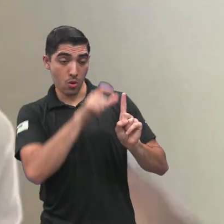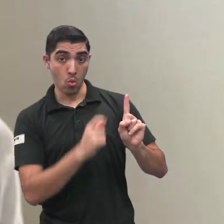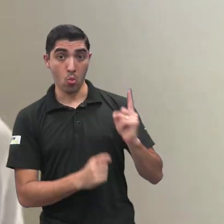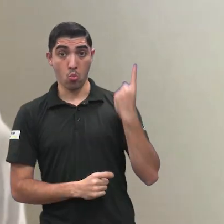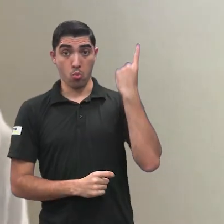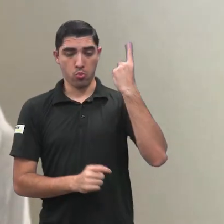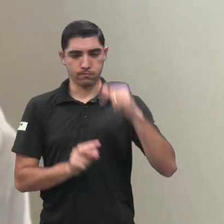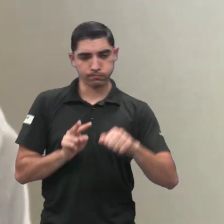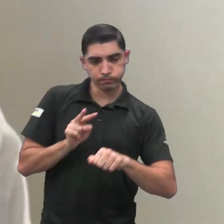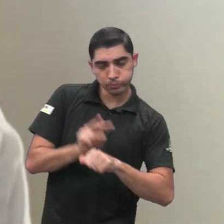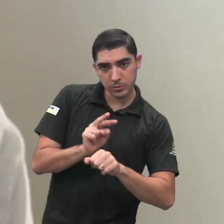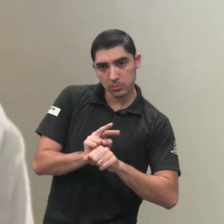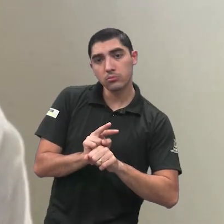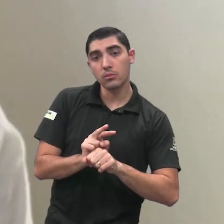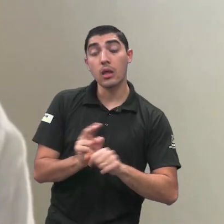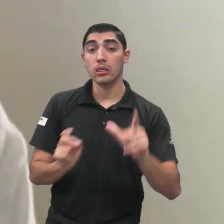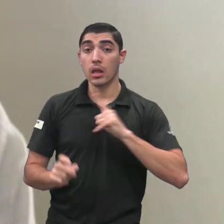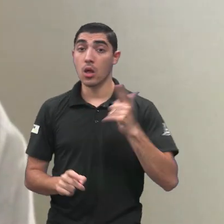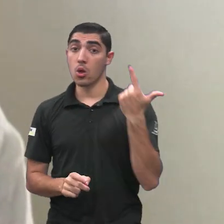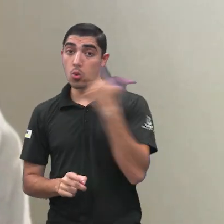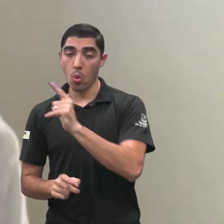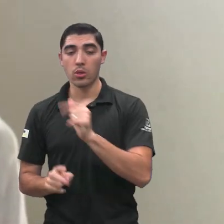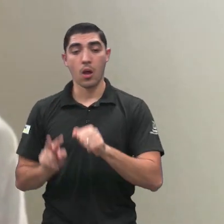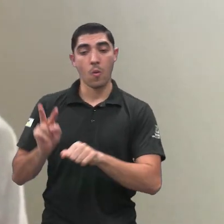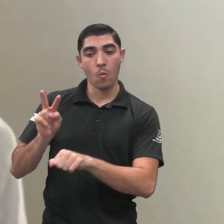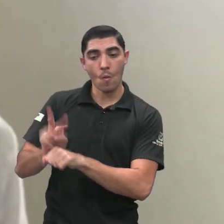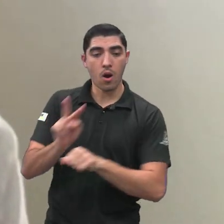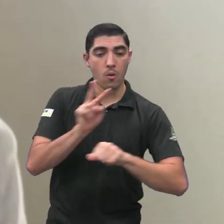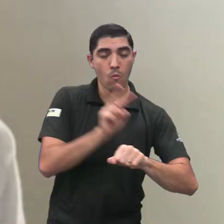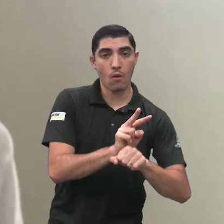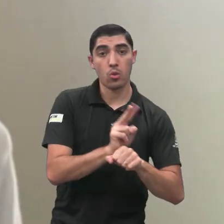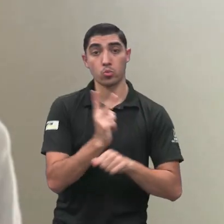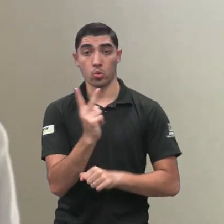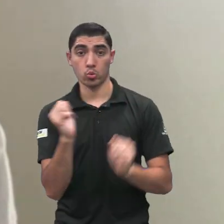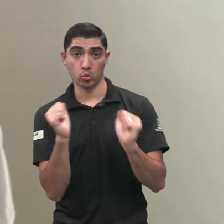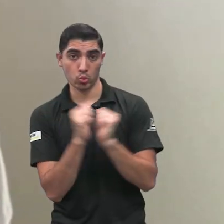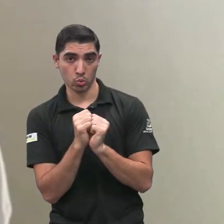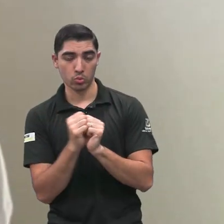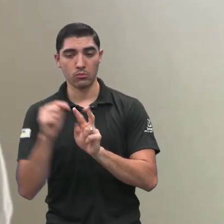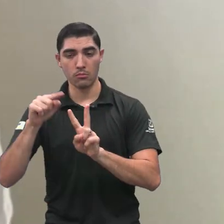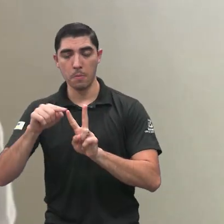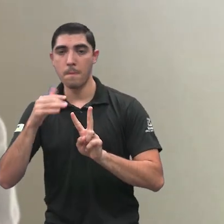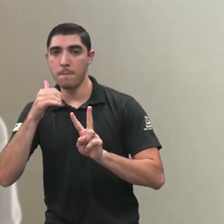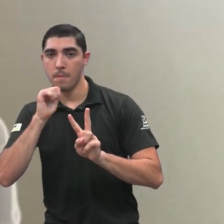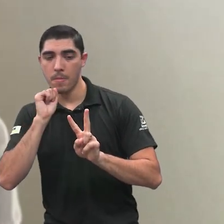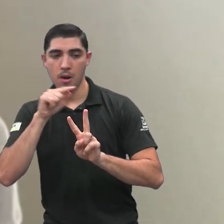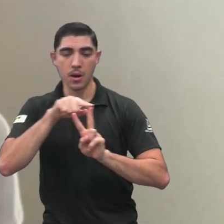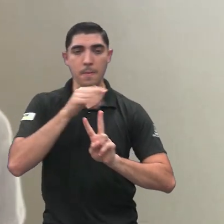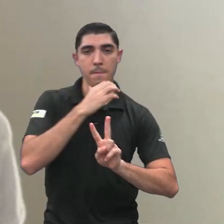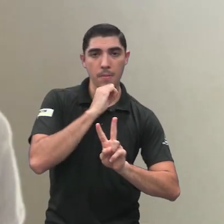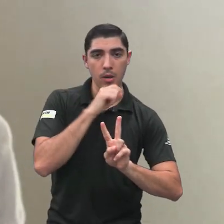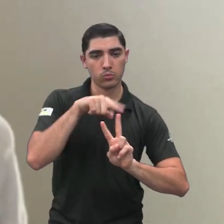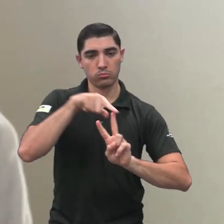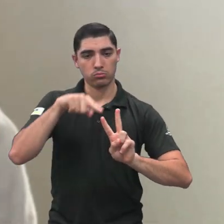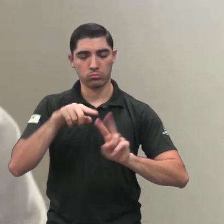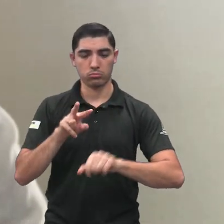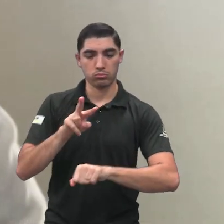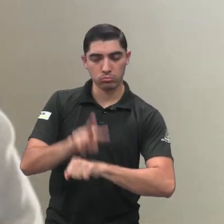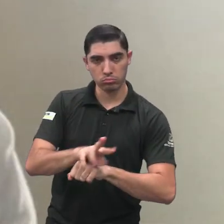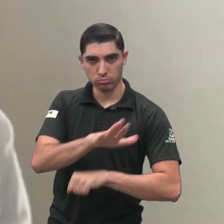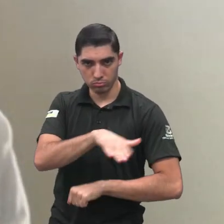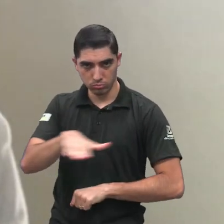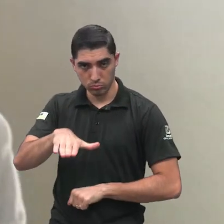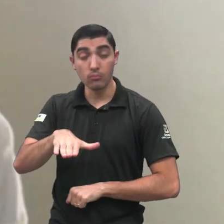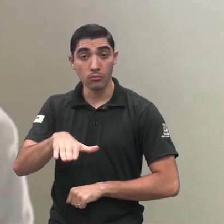de um dos genitores. E a guarda compartilhada, a responsabilidade continua sendo de ambos genitores. E a